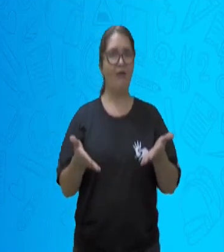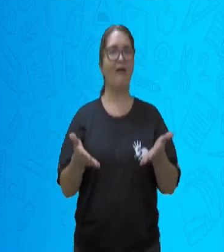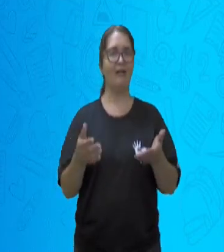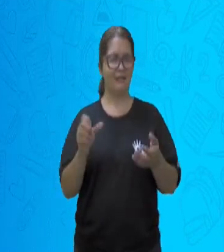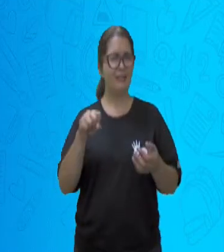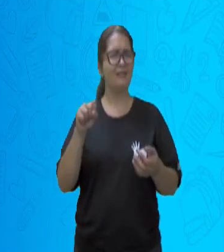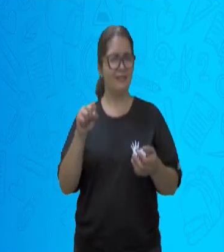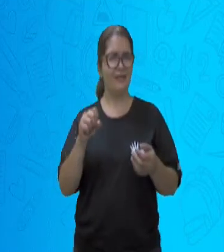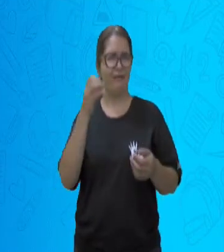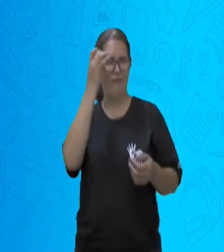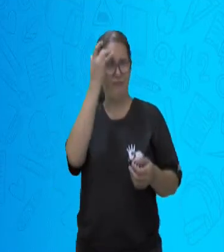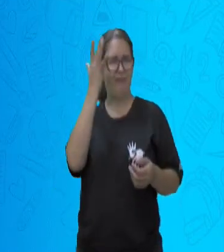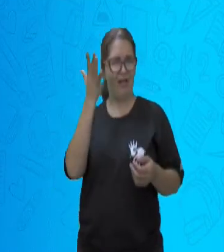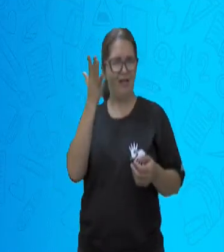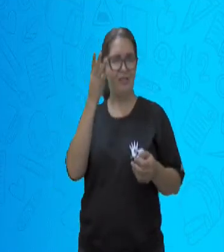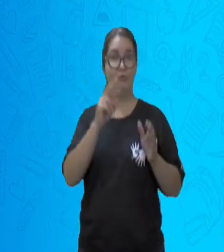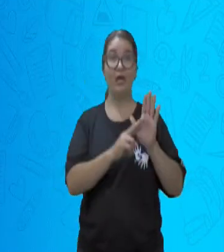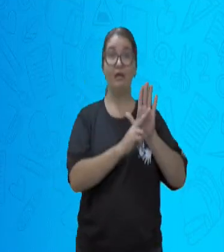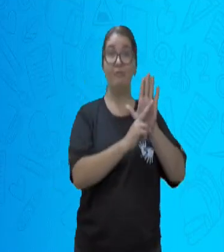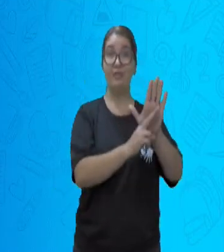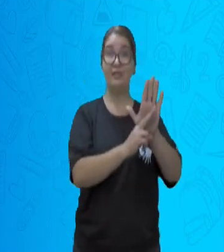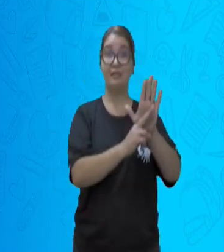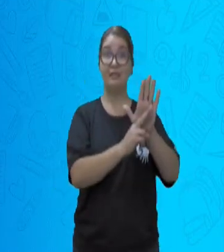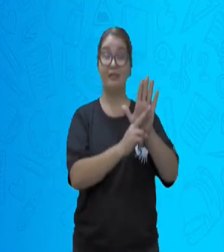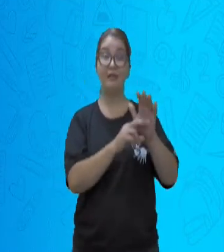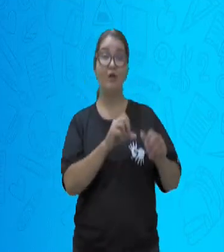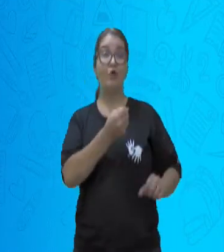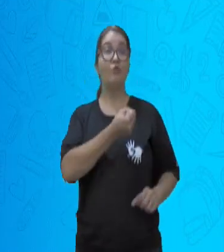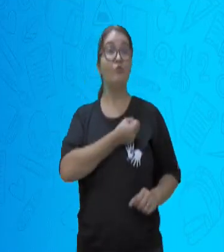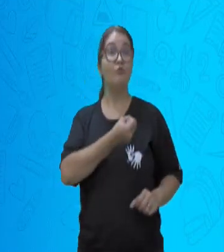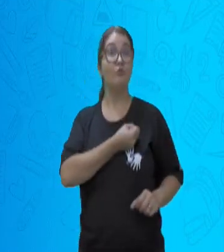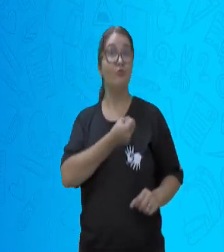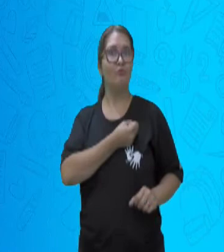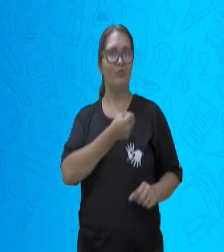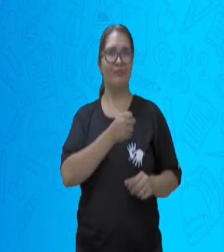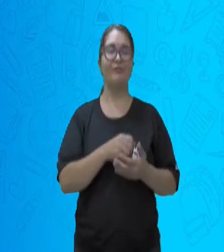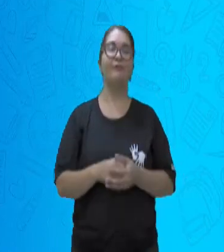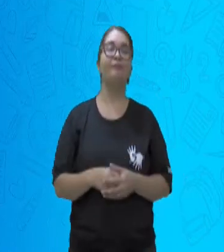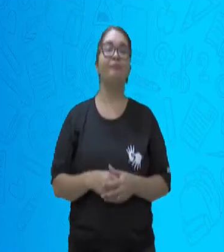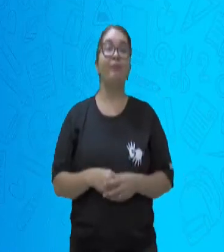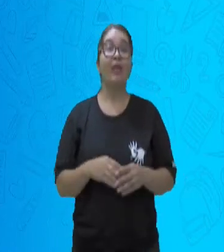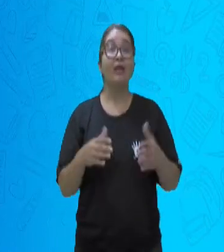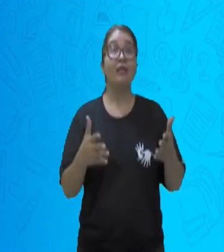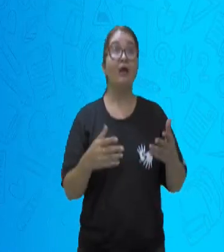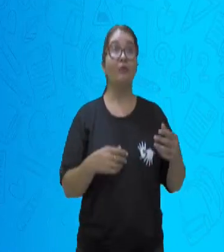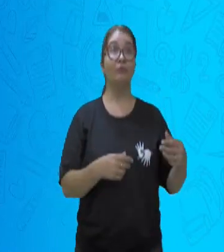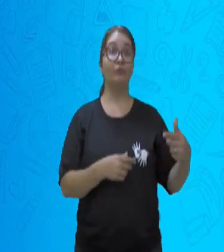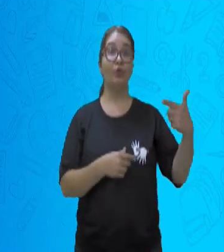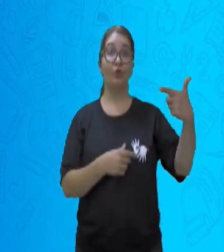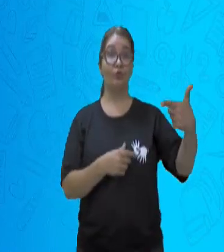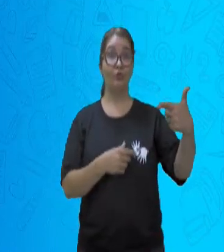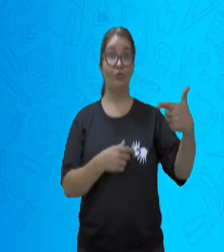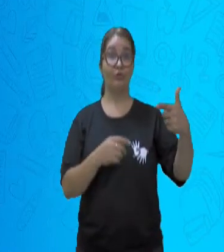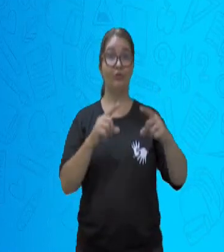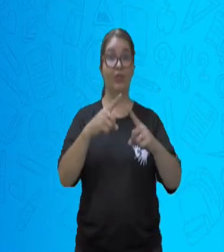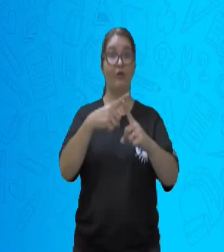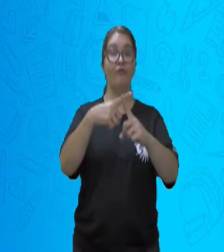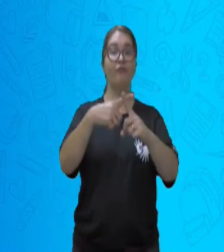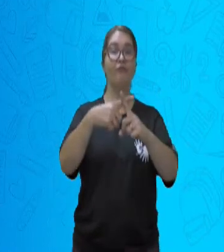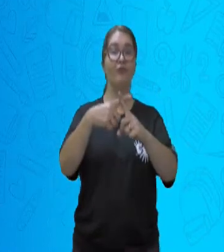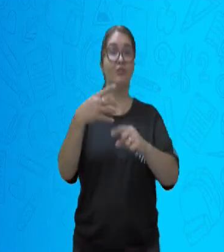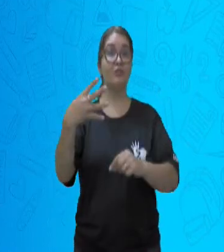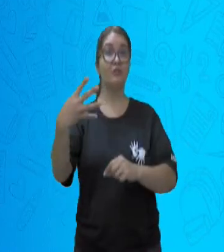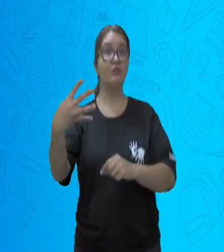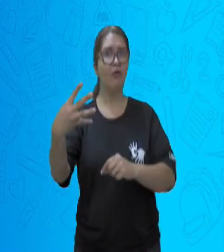mais fácil para representar os números que falamos no slide anterior. 2 vezes 4. O